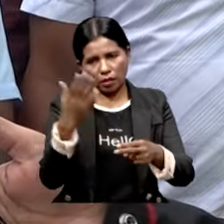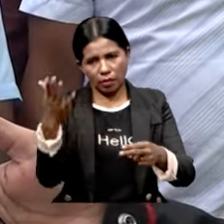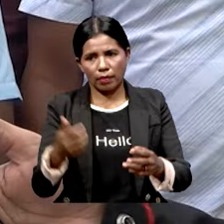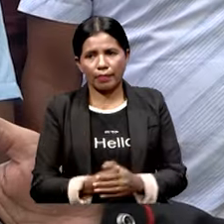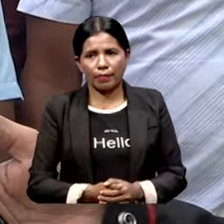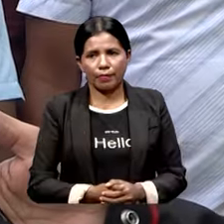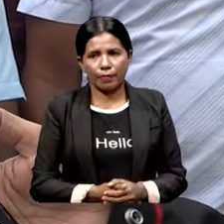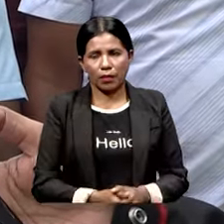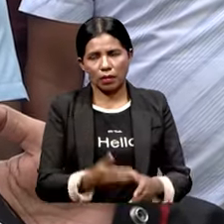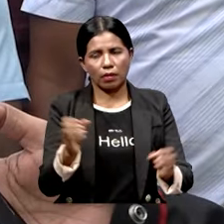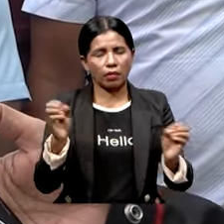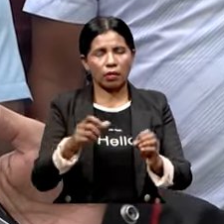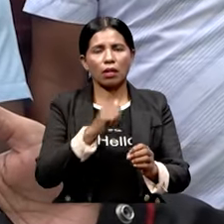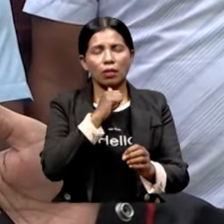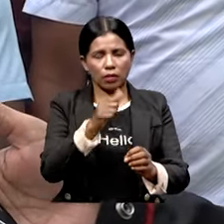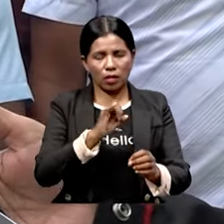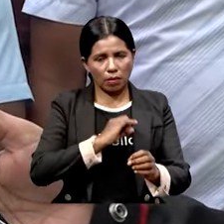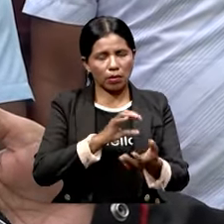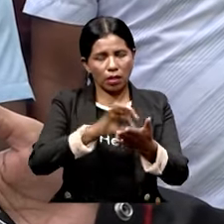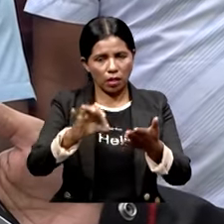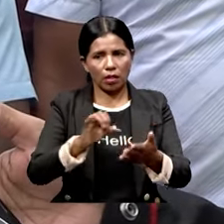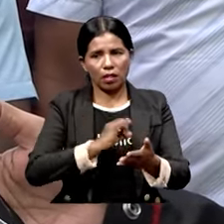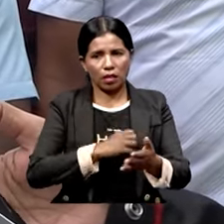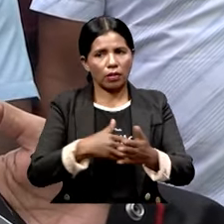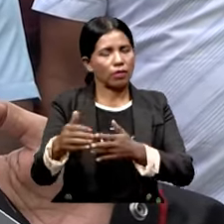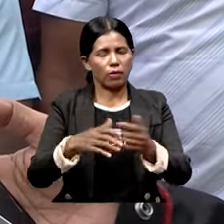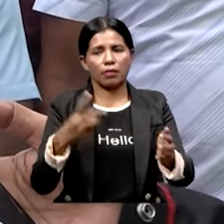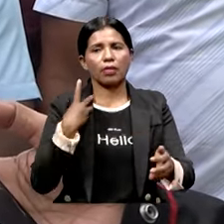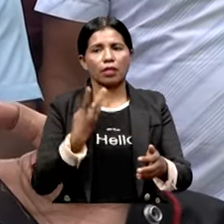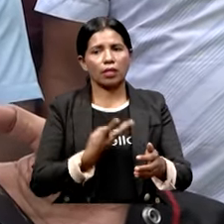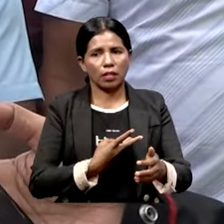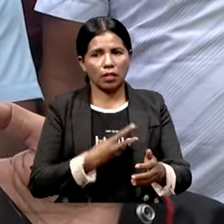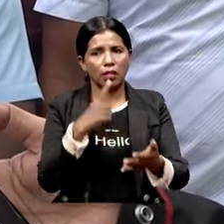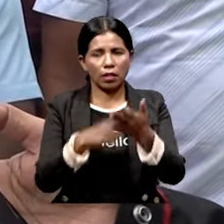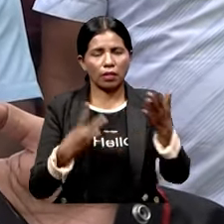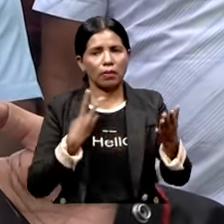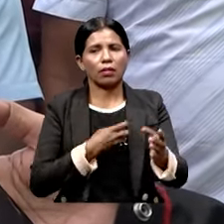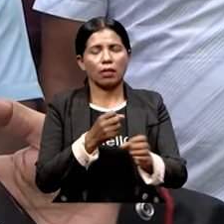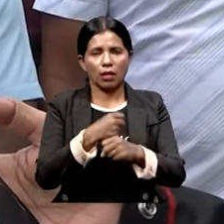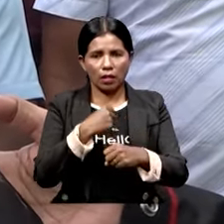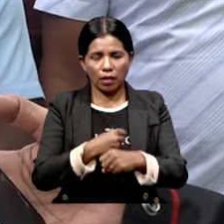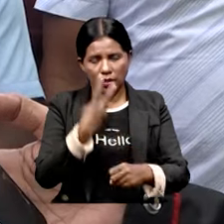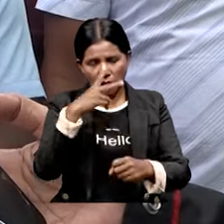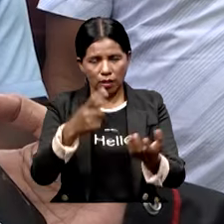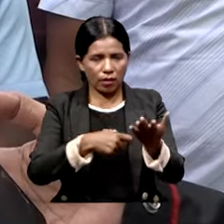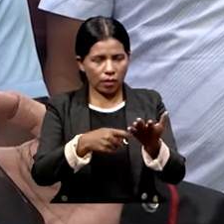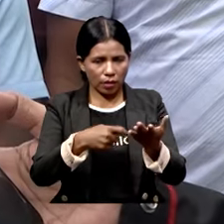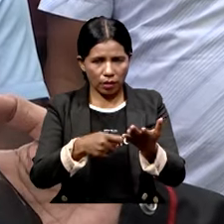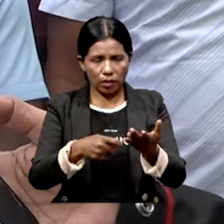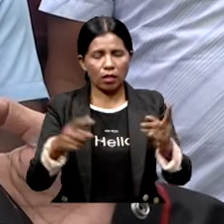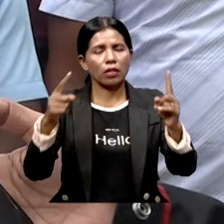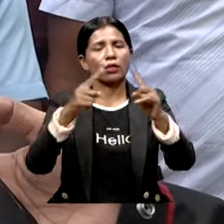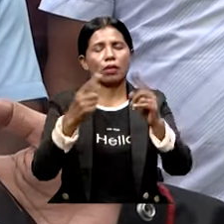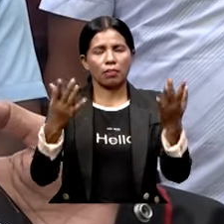Ah, itabot logo se tabot, itabot hamos bela kere ki hau, los kalai, conforme ita. Então, saíram ita bel halo, ita hereba tecnicamente ne tohi na be,